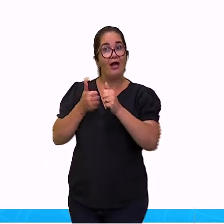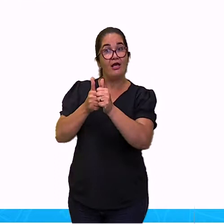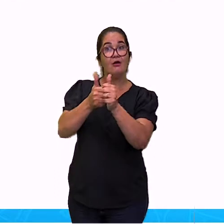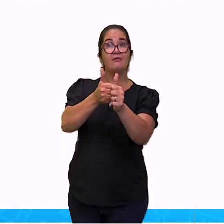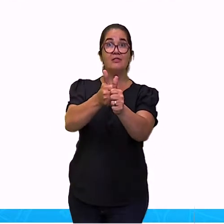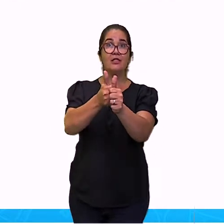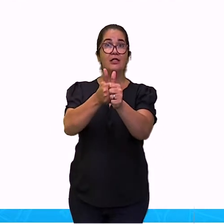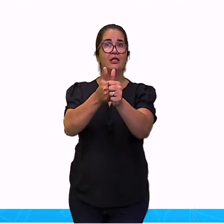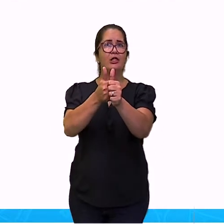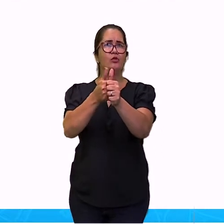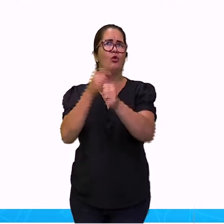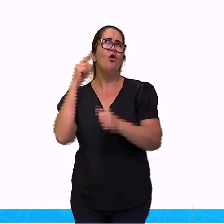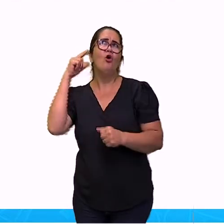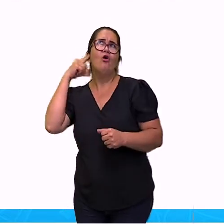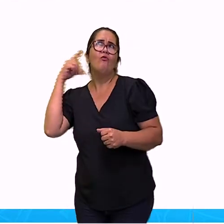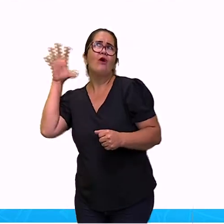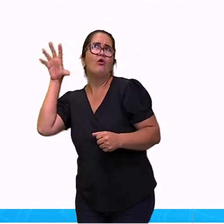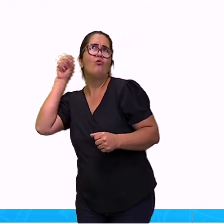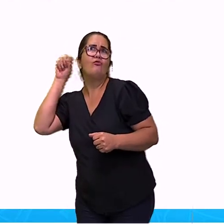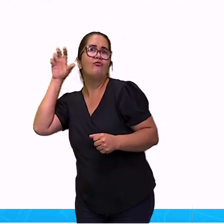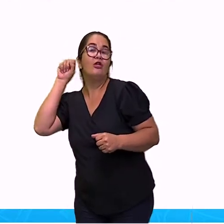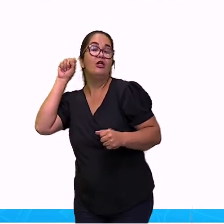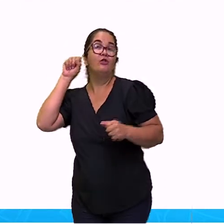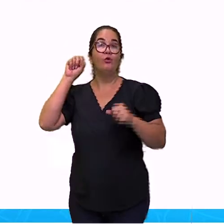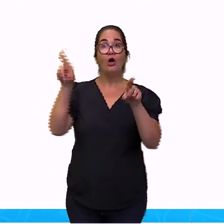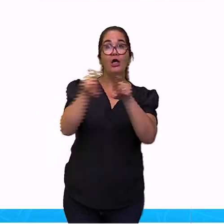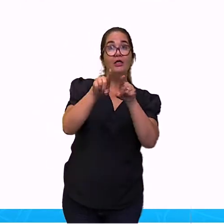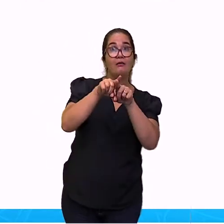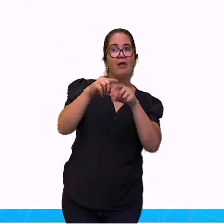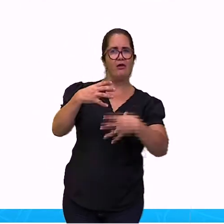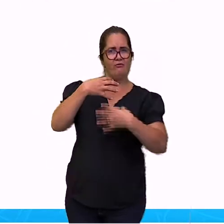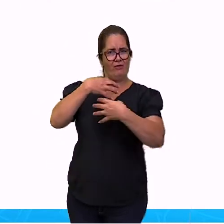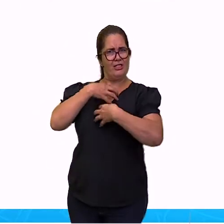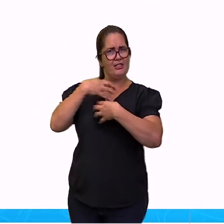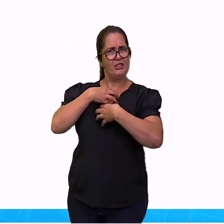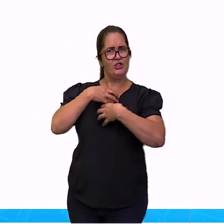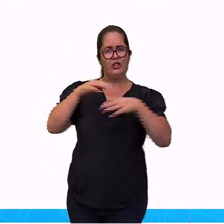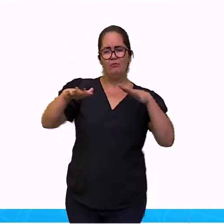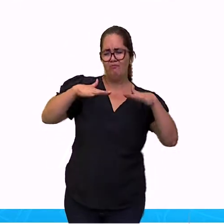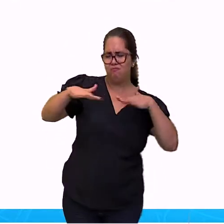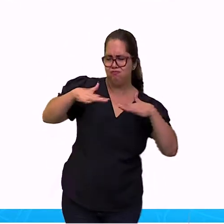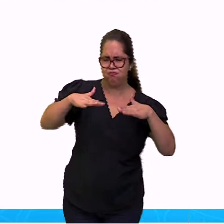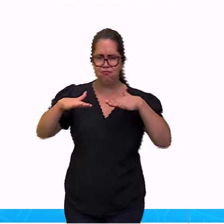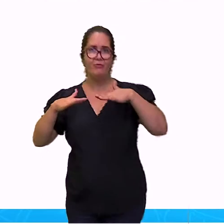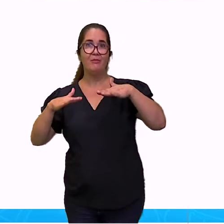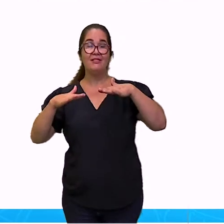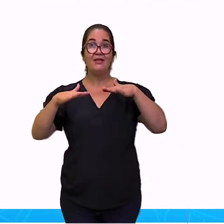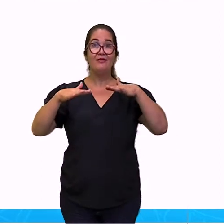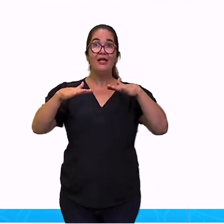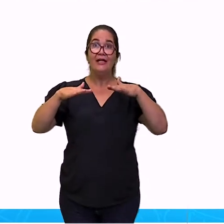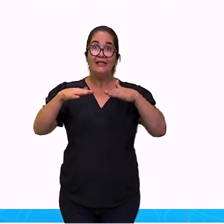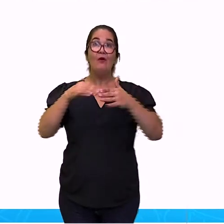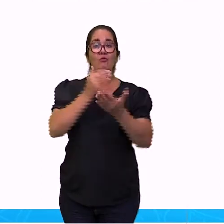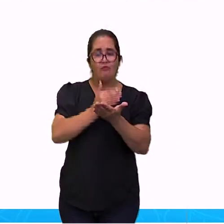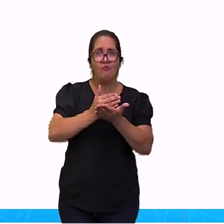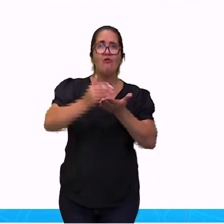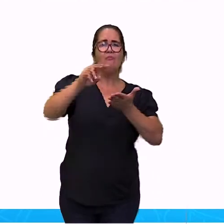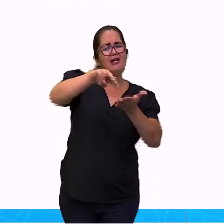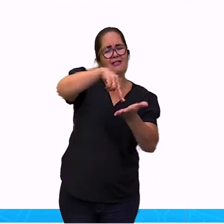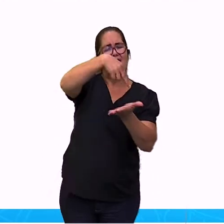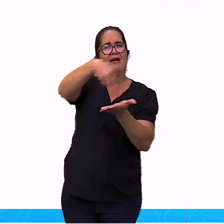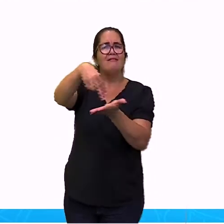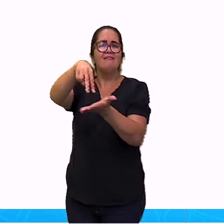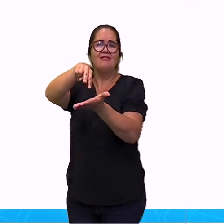dança, né? Tem tendências próprias, ou seja, coreografias criadas para aquela música. Então, são tendências que a